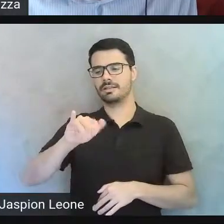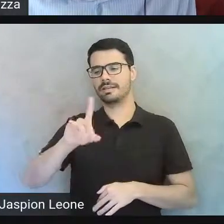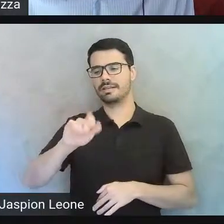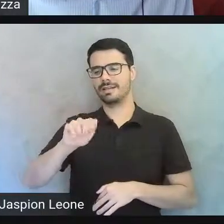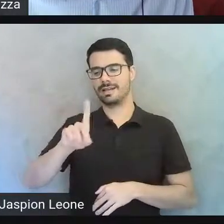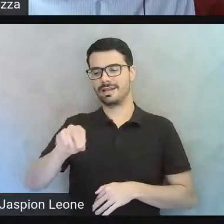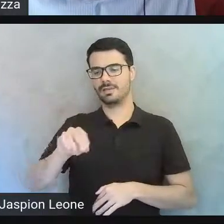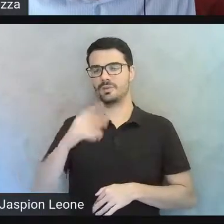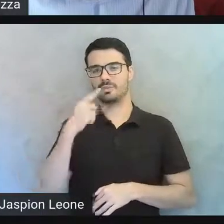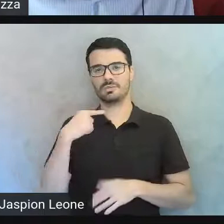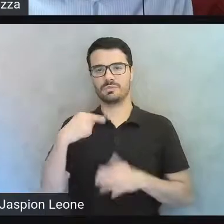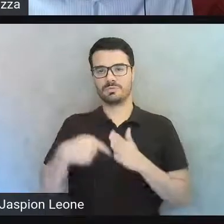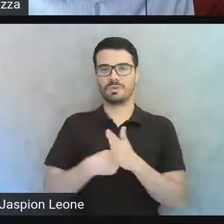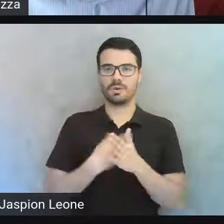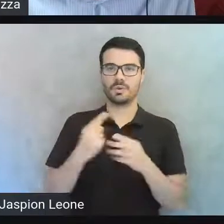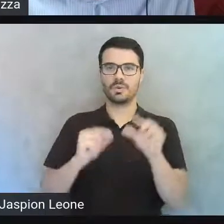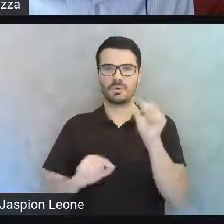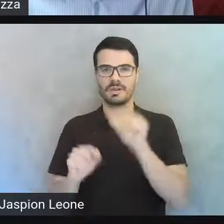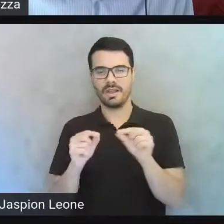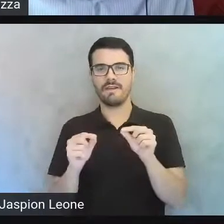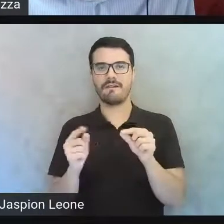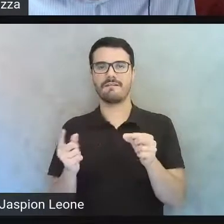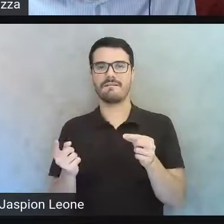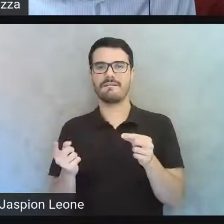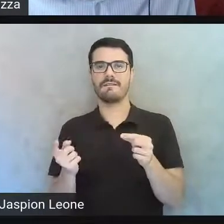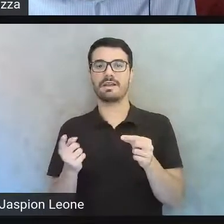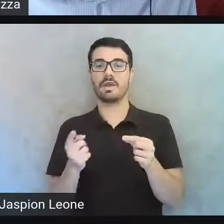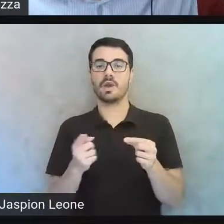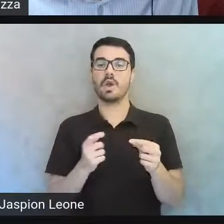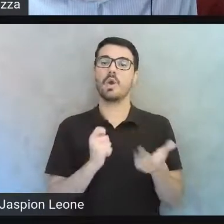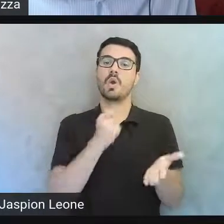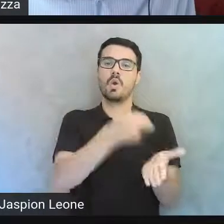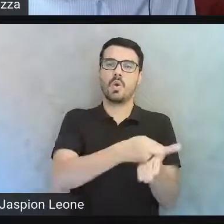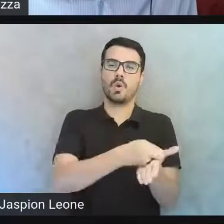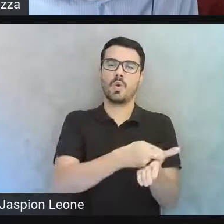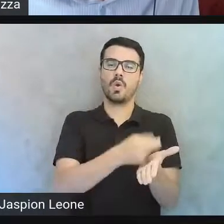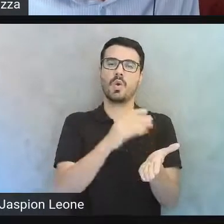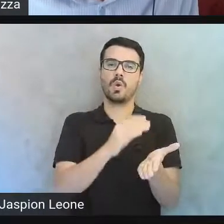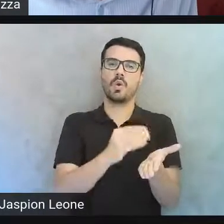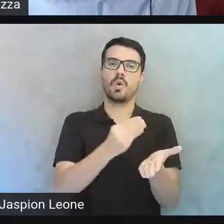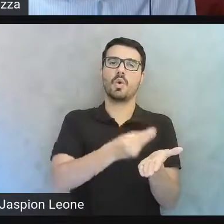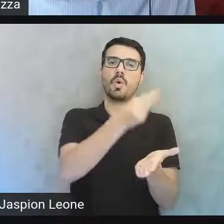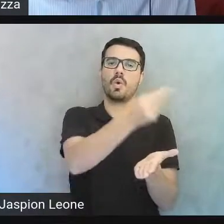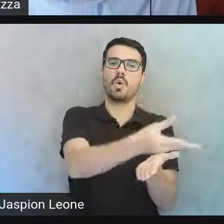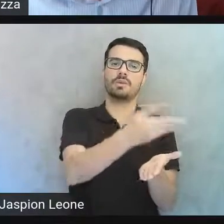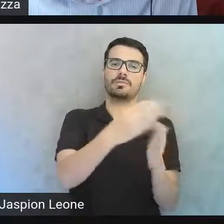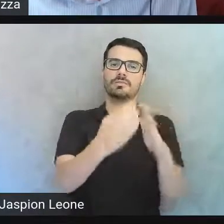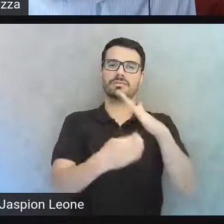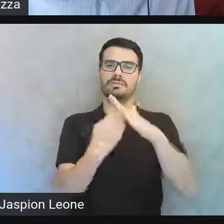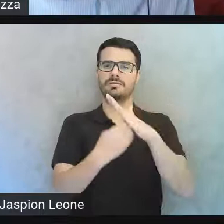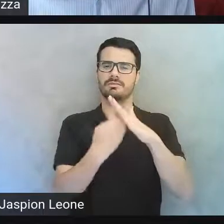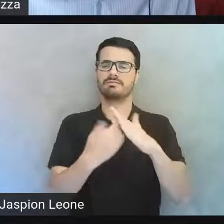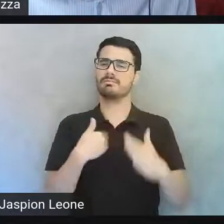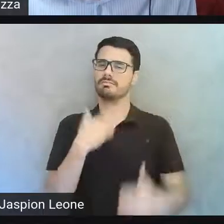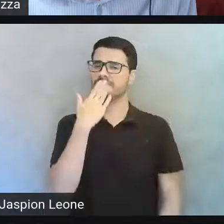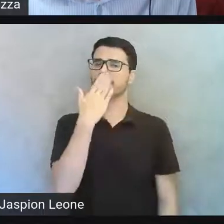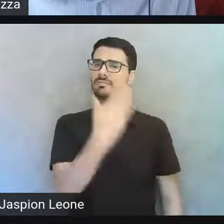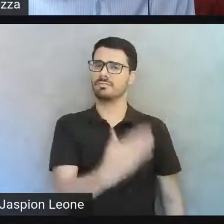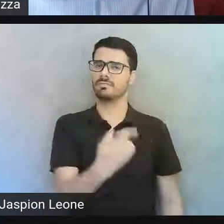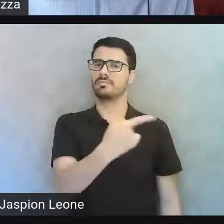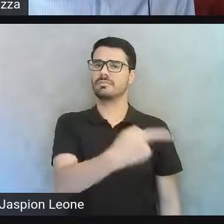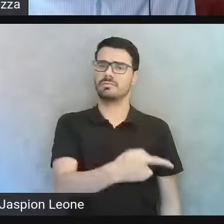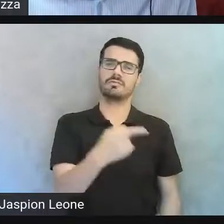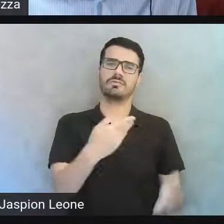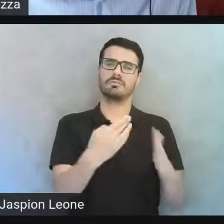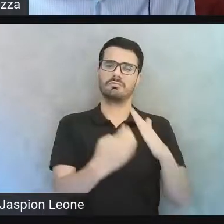acha da volta da contribuição de empresa. Eu, particularmente, eu sou favorável às doações de